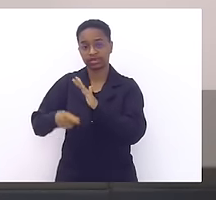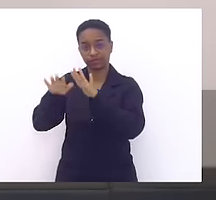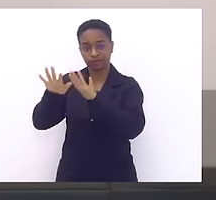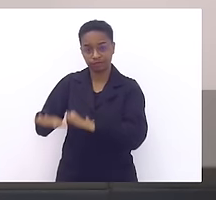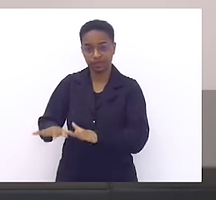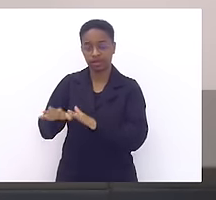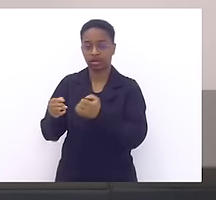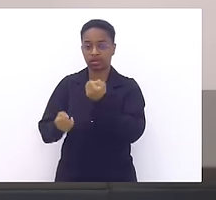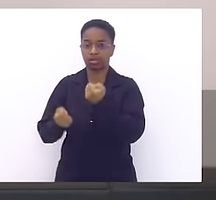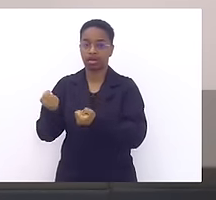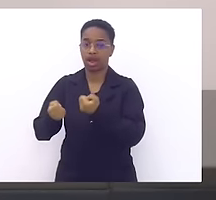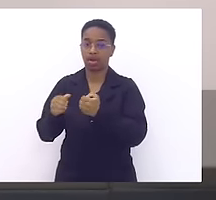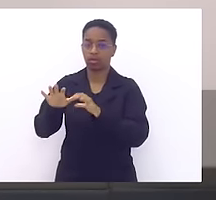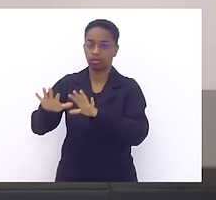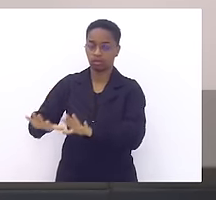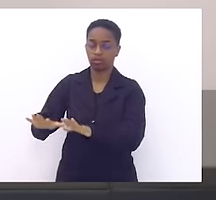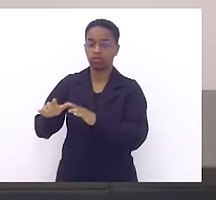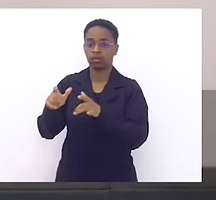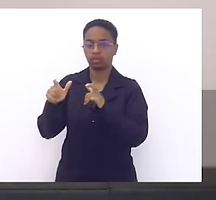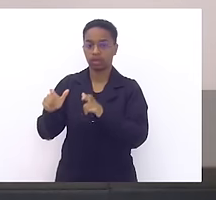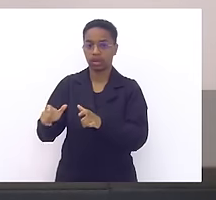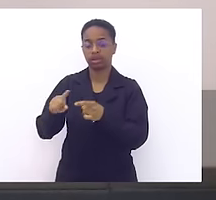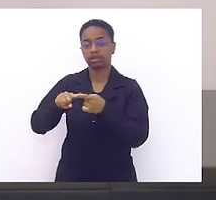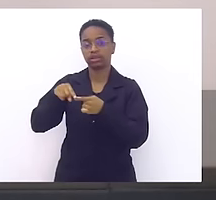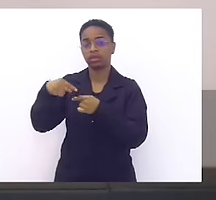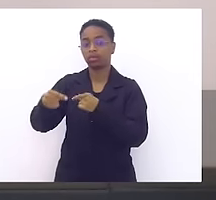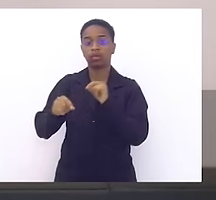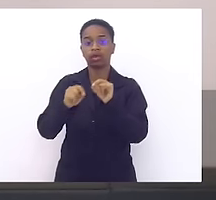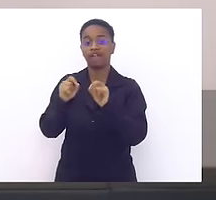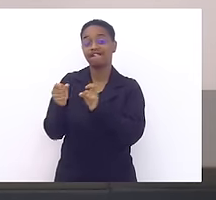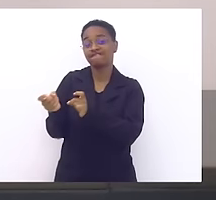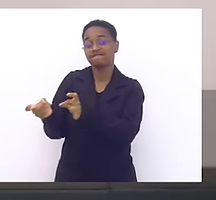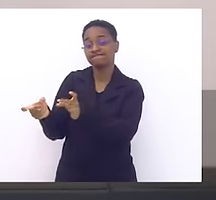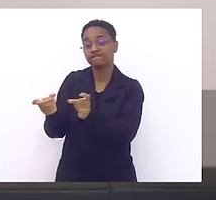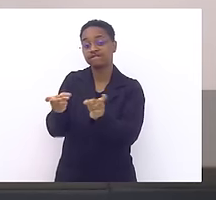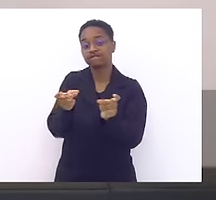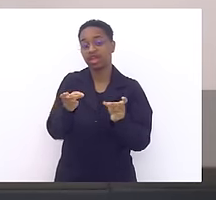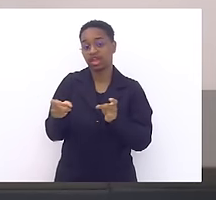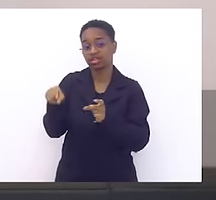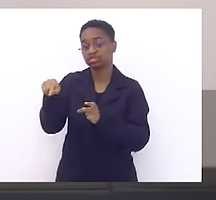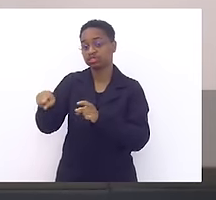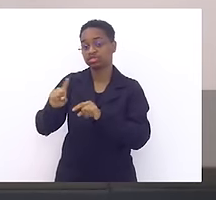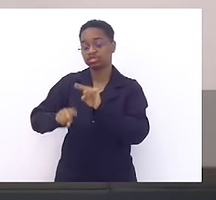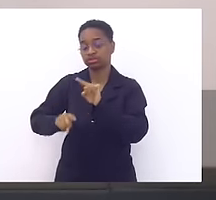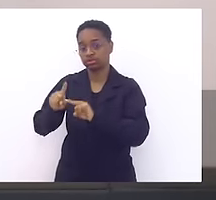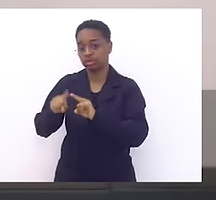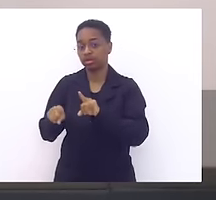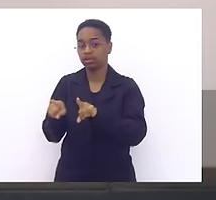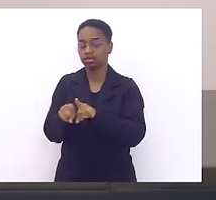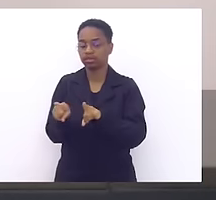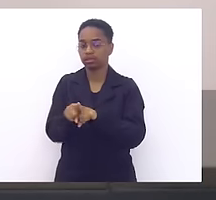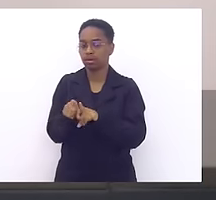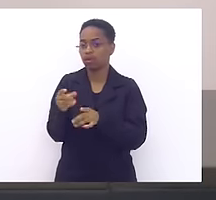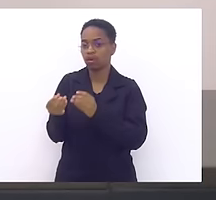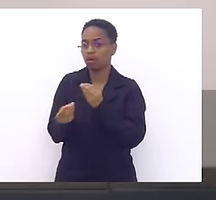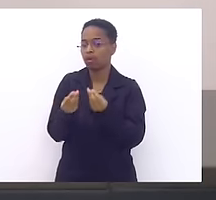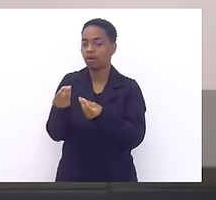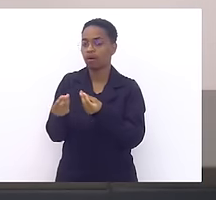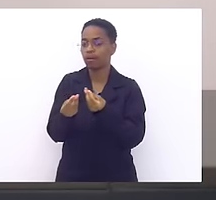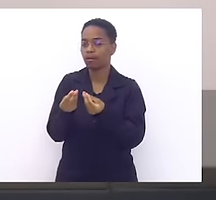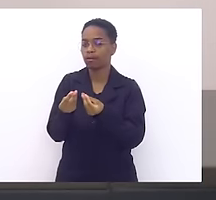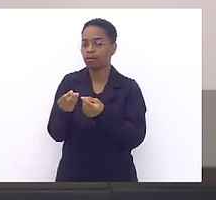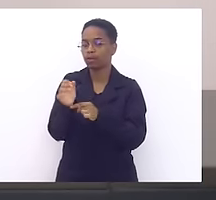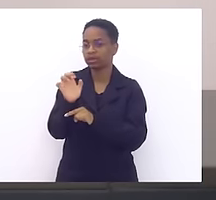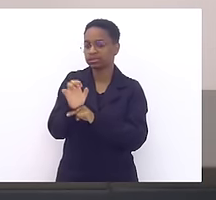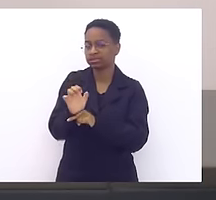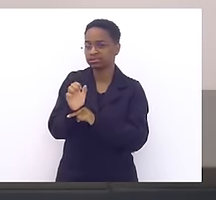o a cadeias culmina com leilão daquele bem e como se o